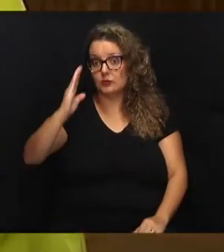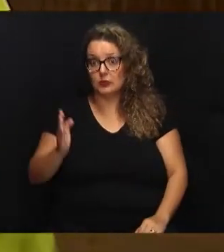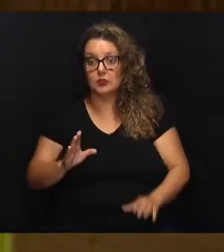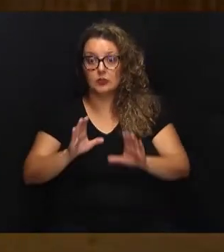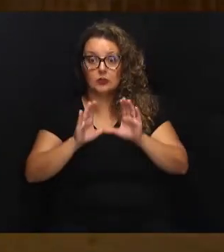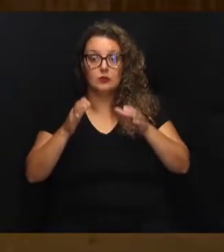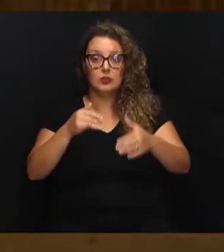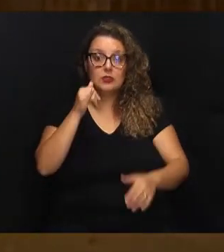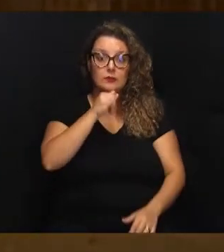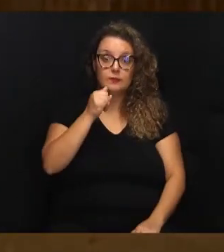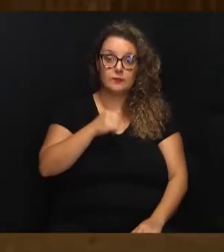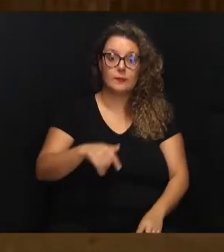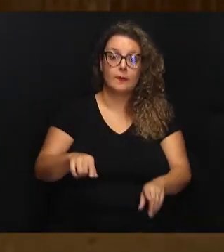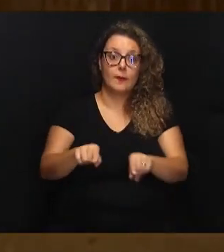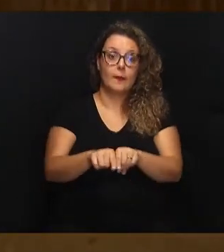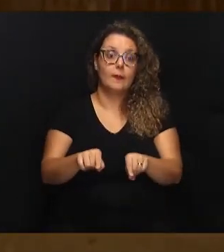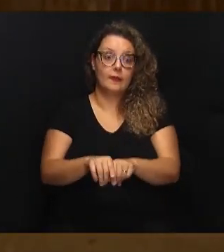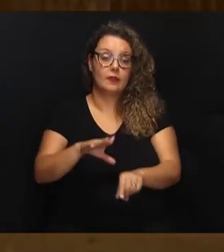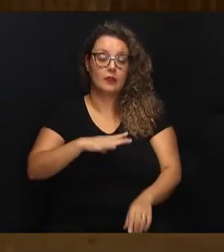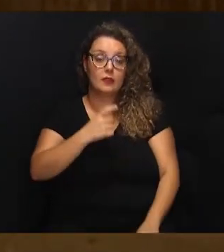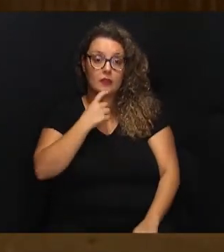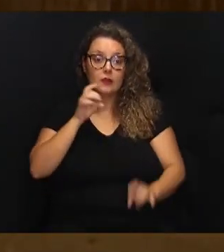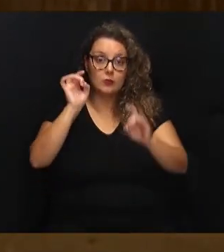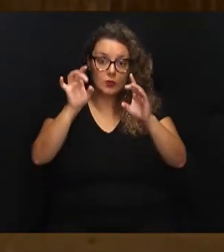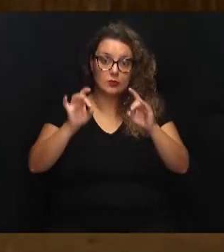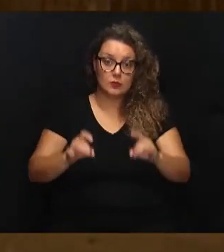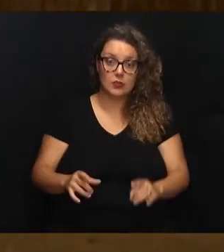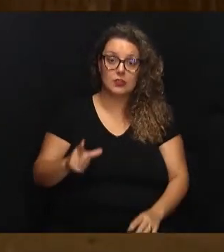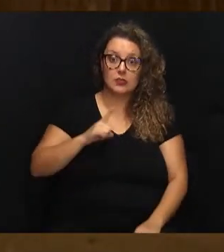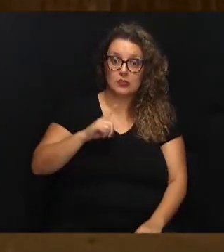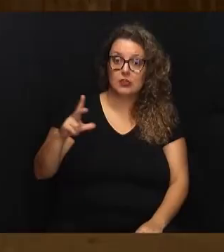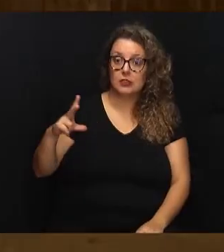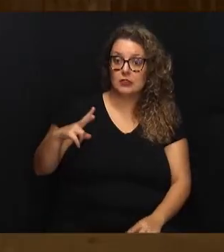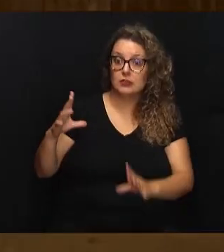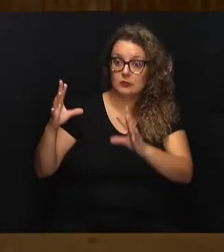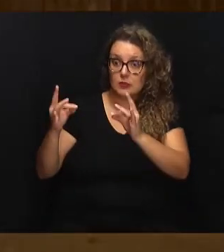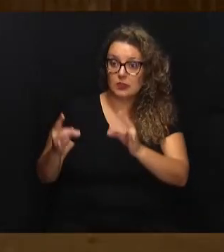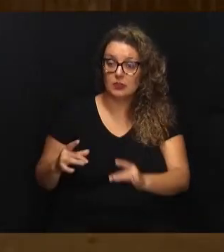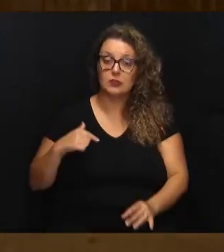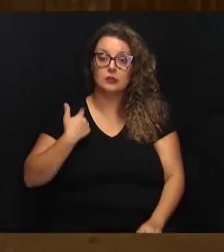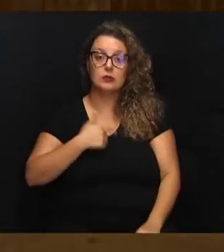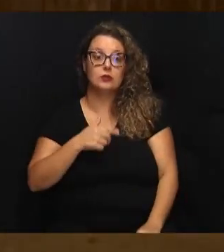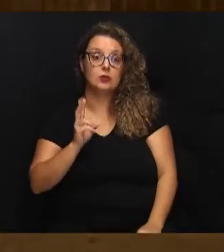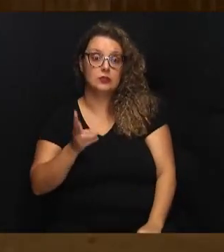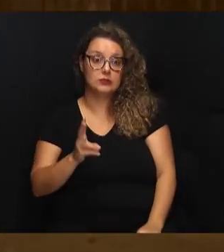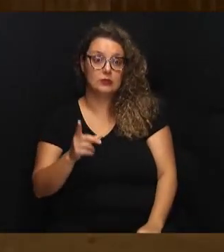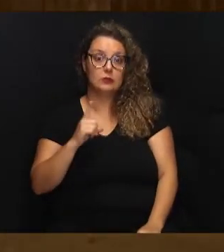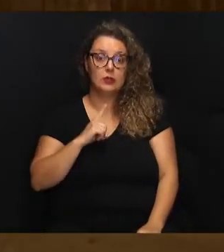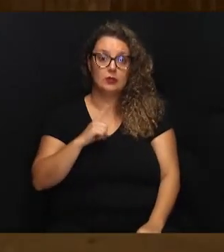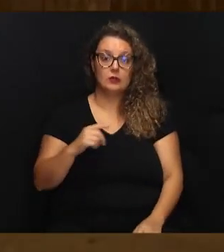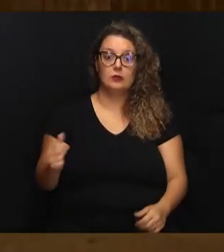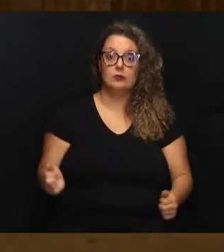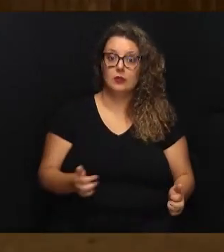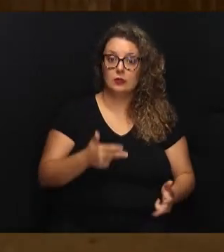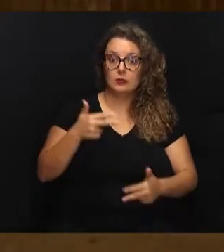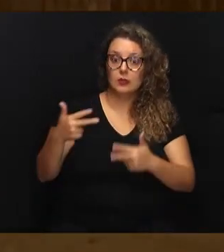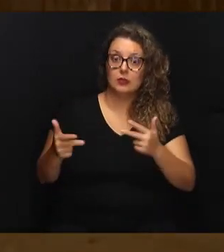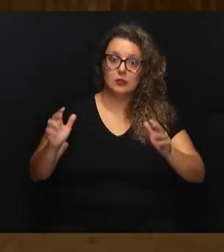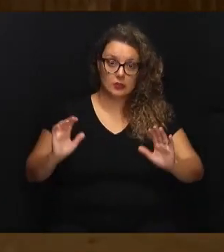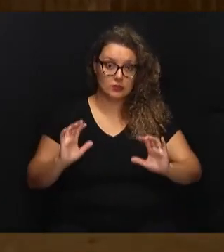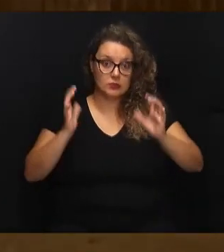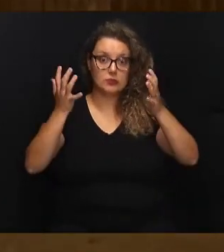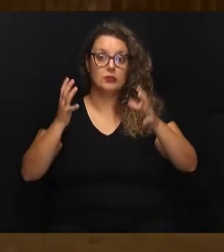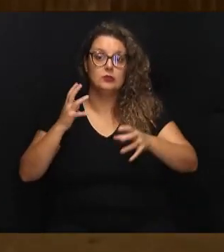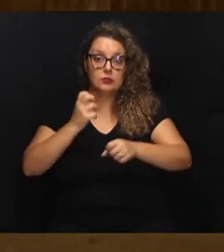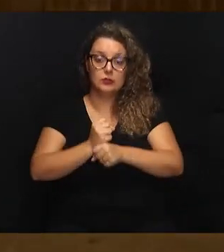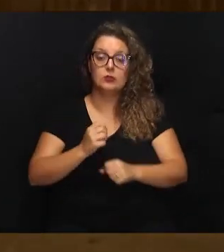italiana, mas Campinas especialmente tem essas particularidades. Então a gente tem sempre renovado essa comemoração todos